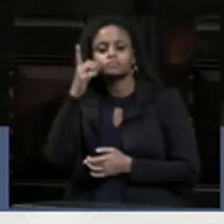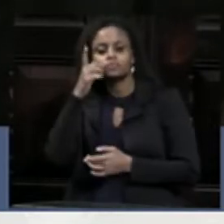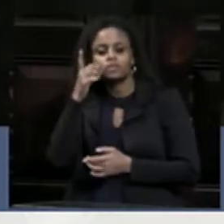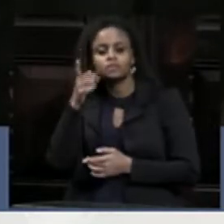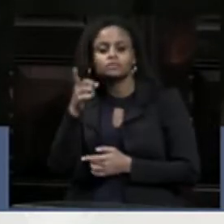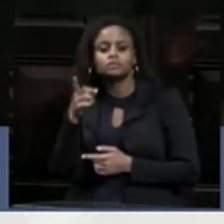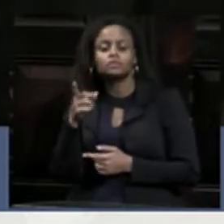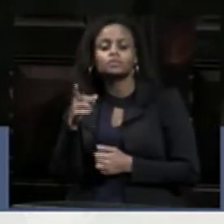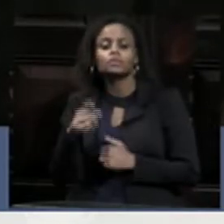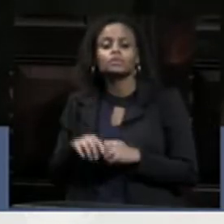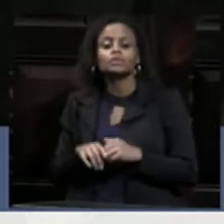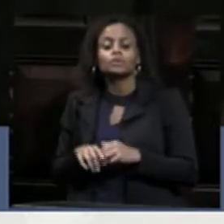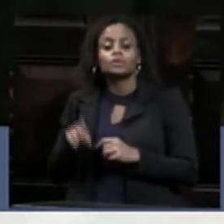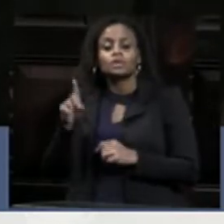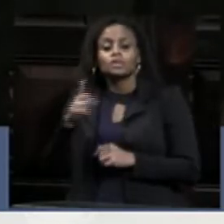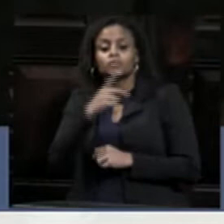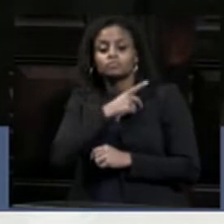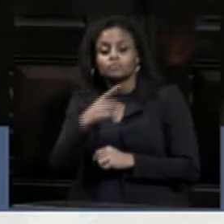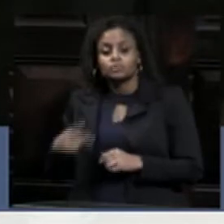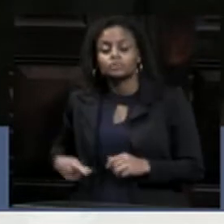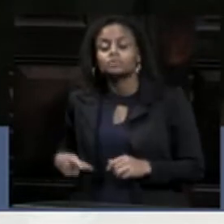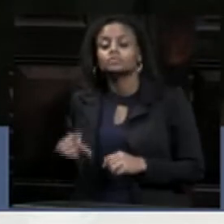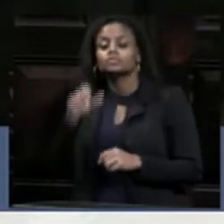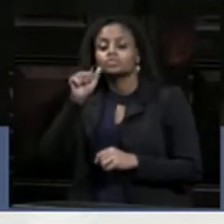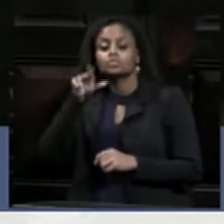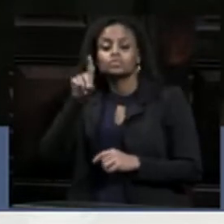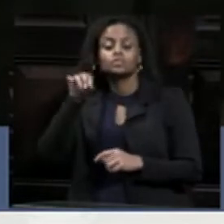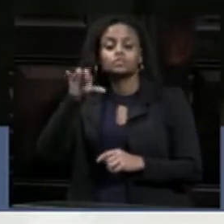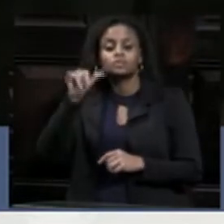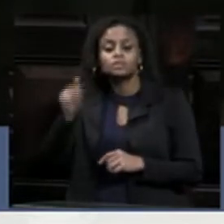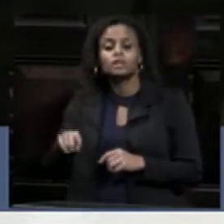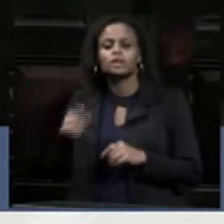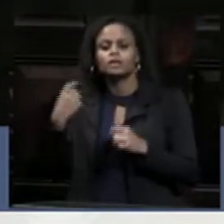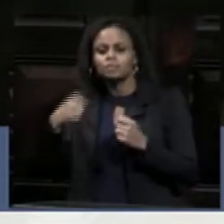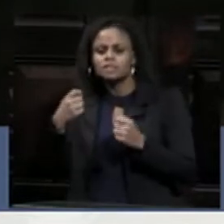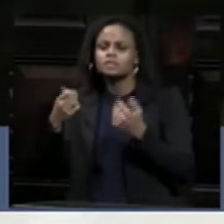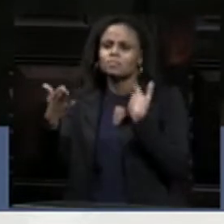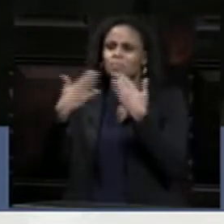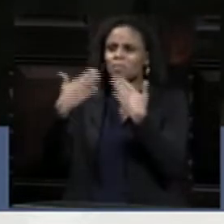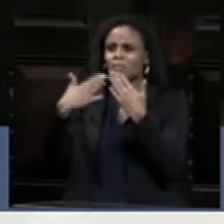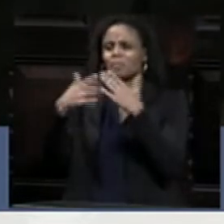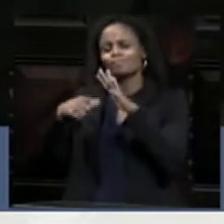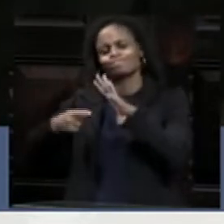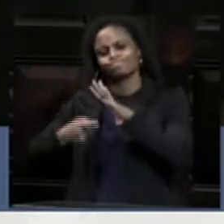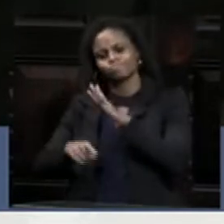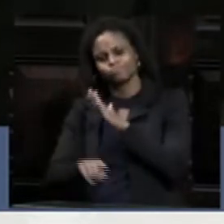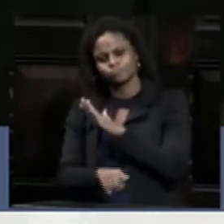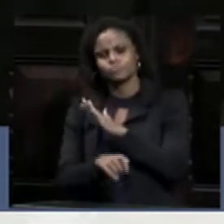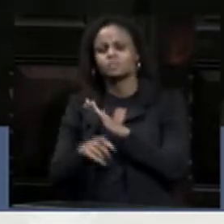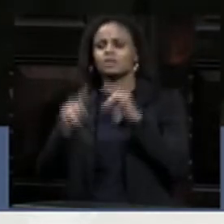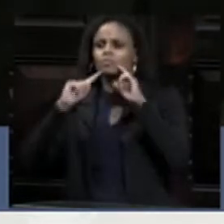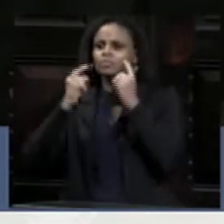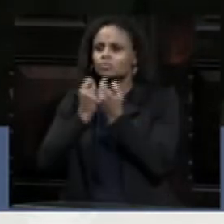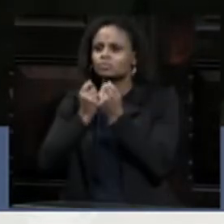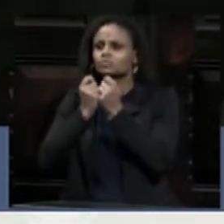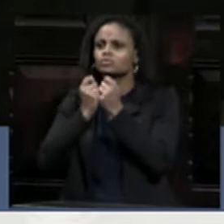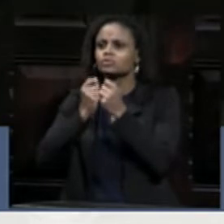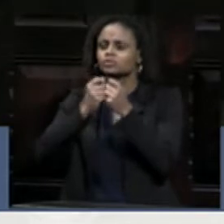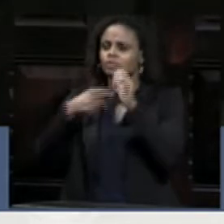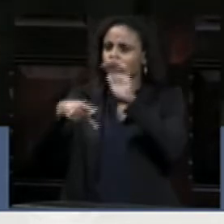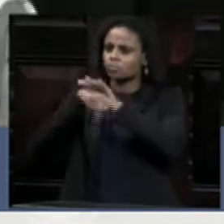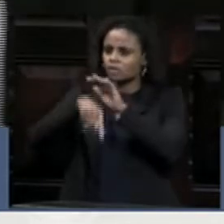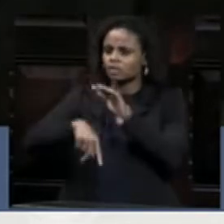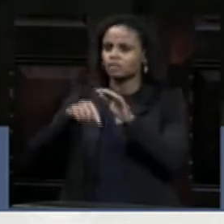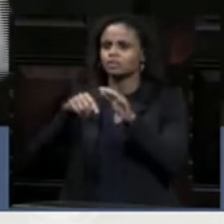e deputado presidente André Siciliano, talvez um debate mais aprofundado, uma audiência pública interna, para